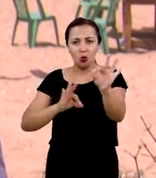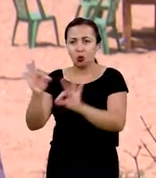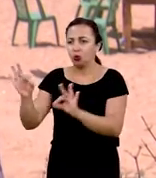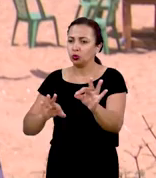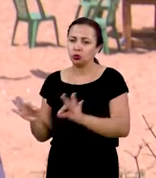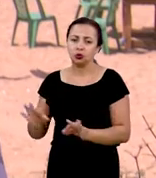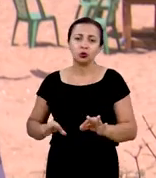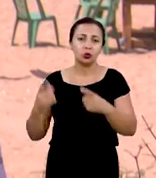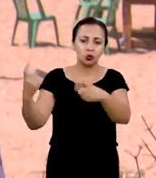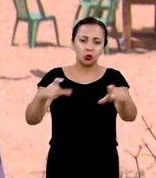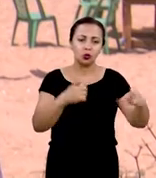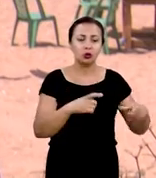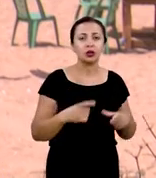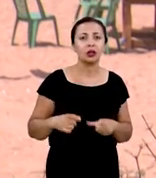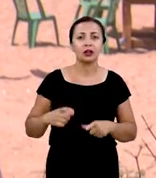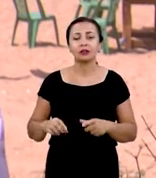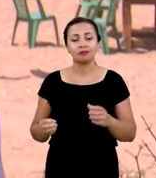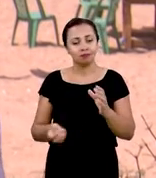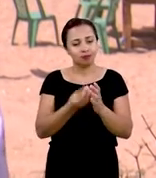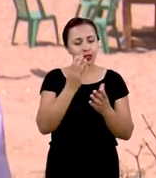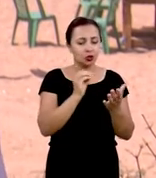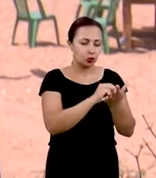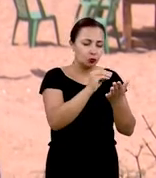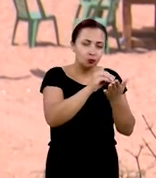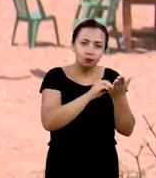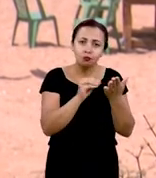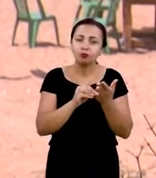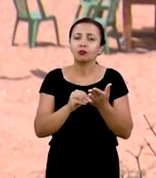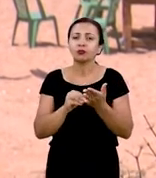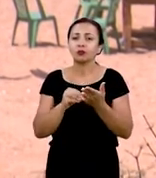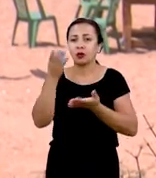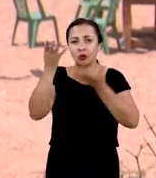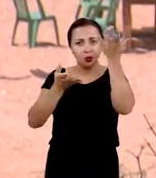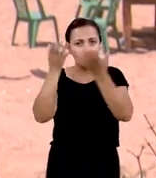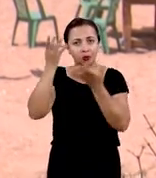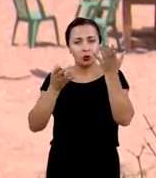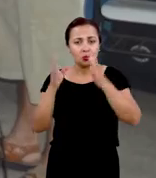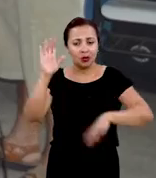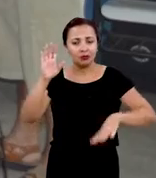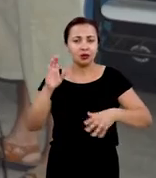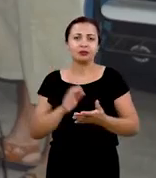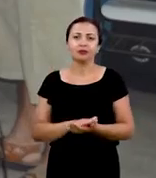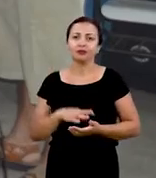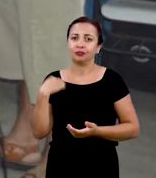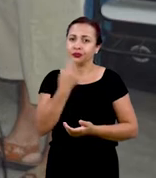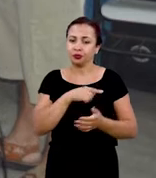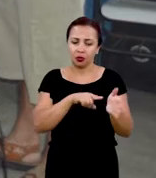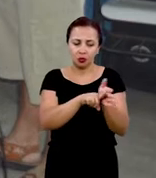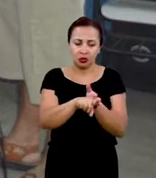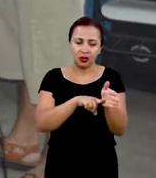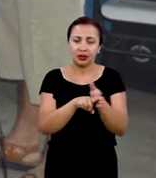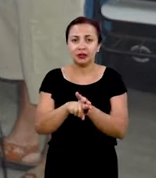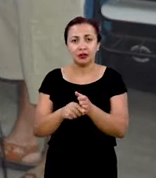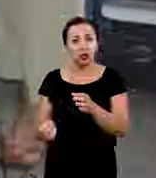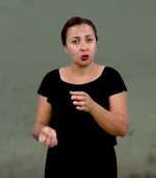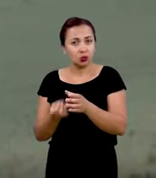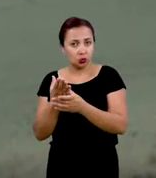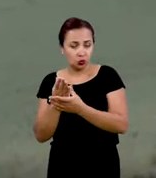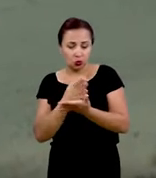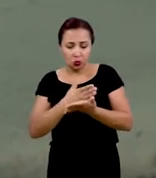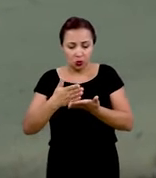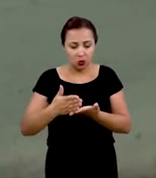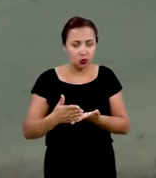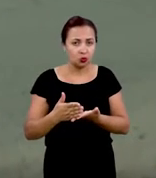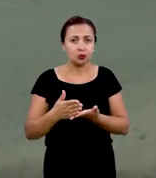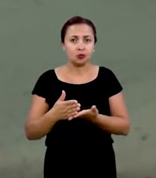da zona costeira do litoral setentrional a partir do zoneamento ecológico e econômico costeiro. Nossas pesquisas vêm sendo realizadas a